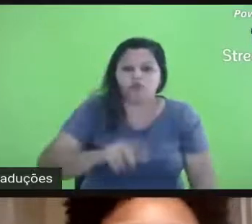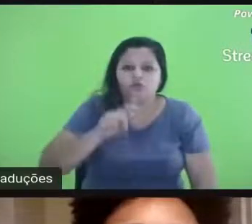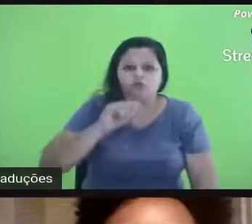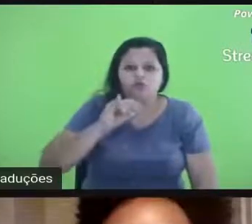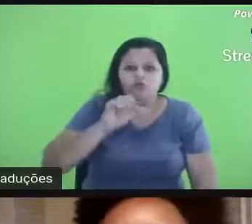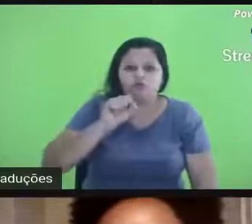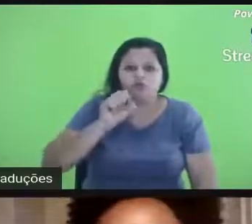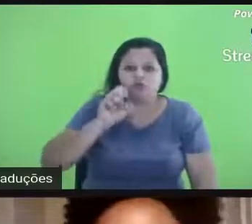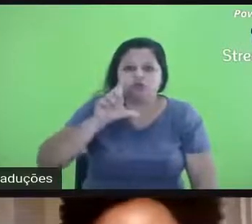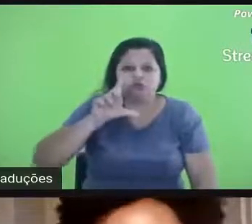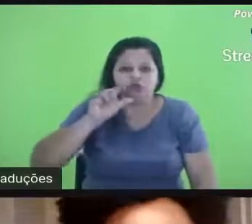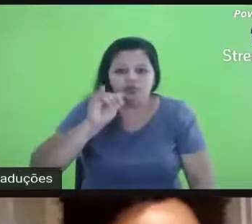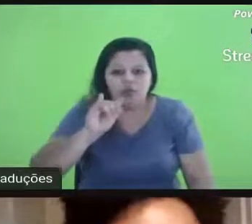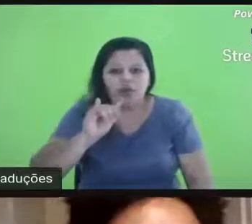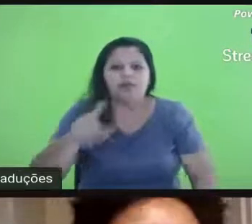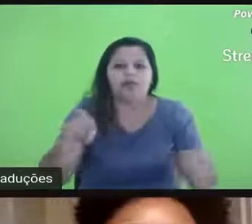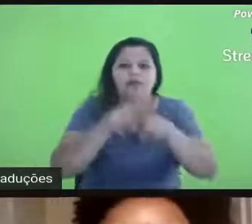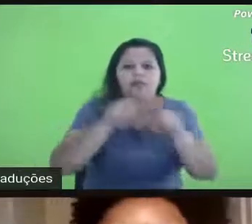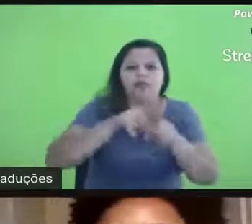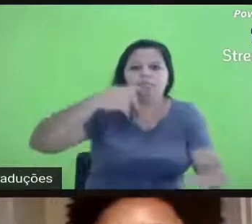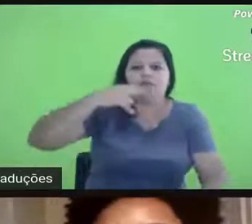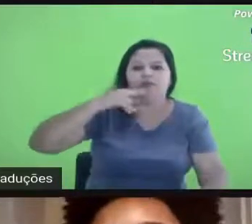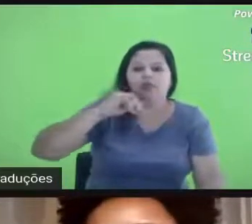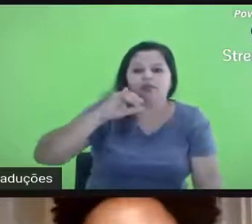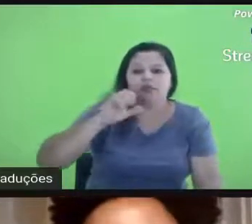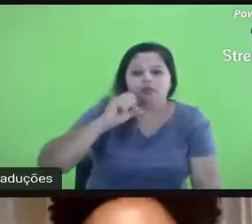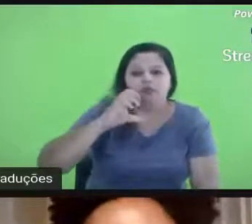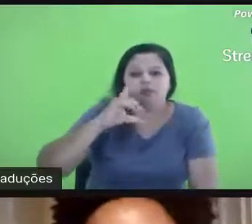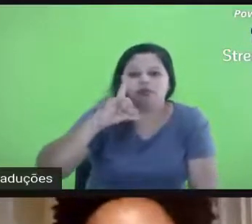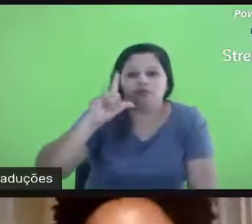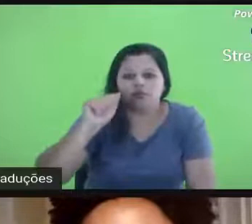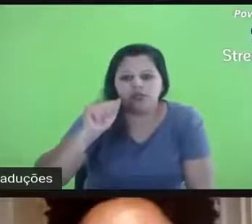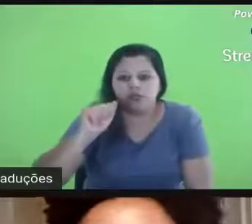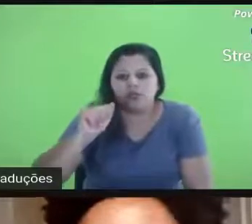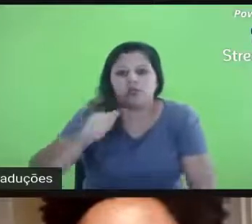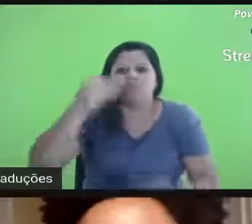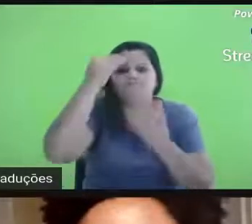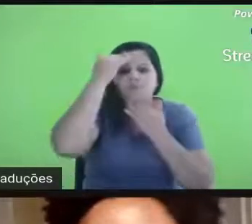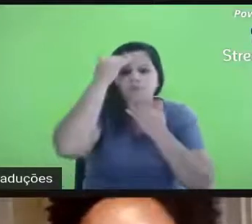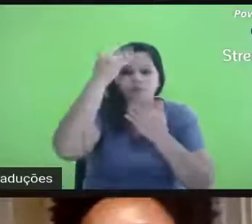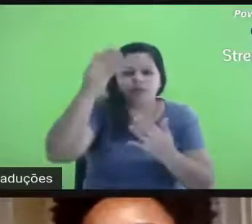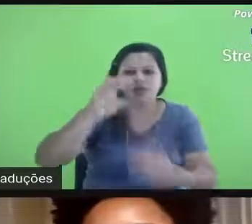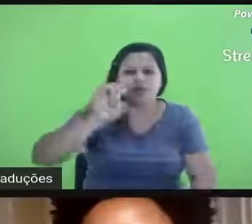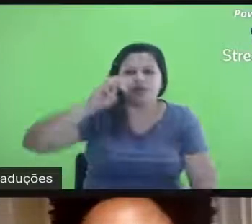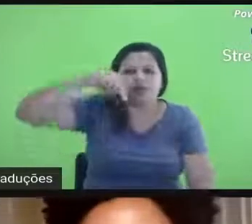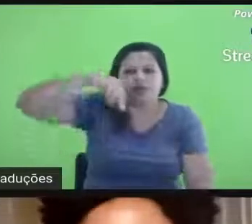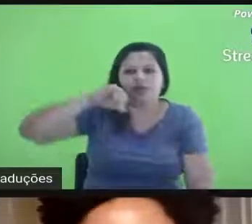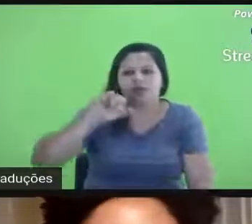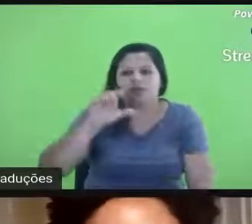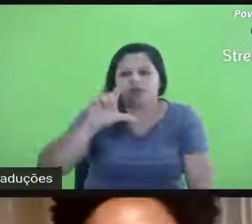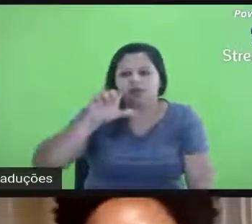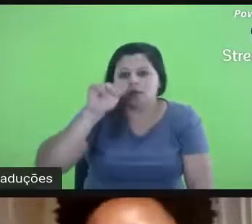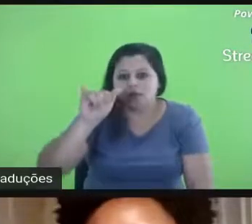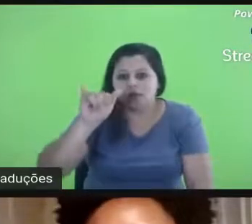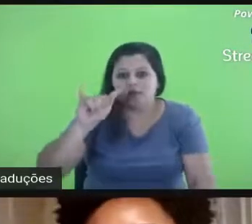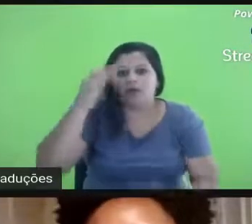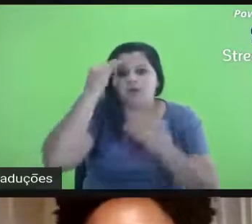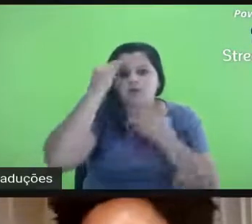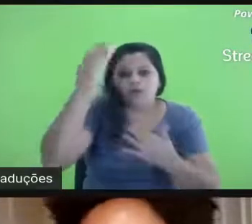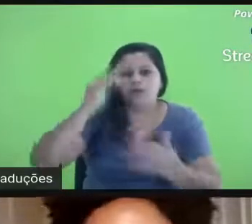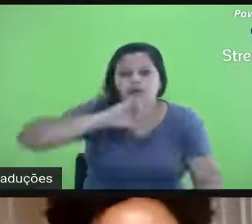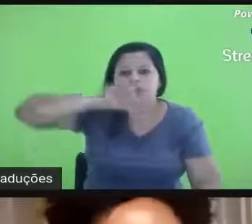Paula, né? Agradeço a Priscila Souza. Muito obrigada. Obrigada, Emily. Obrigada, Joyce.